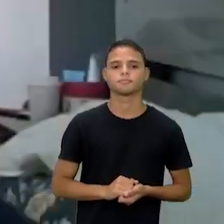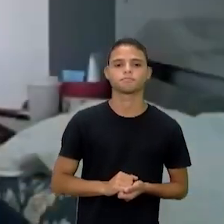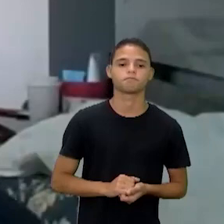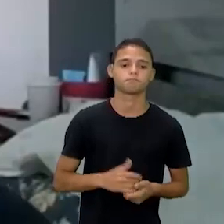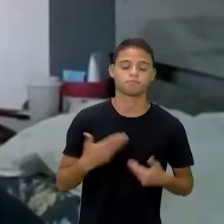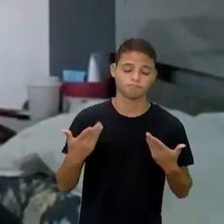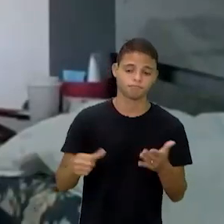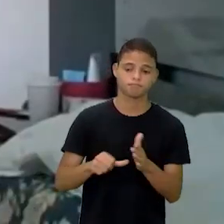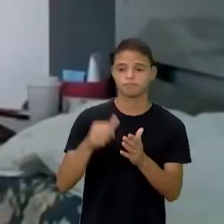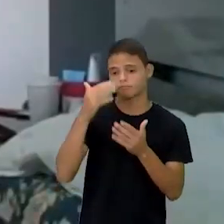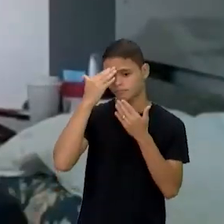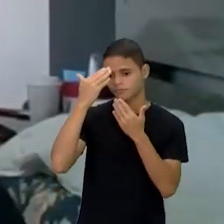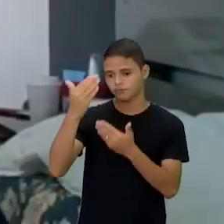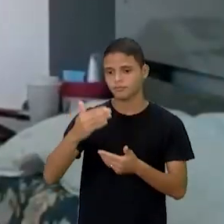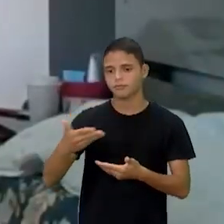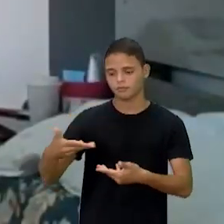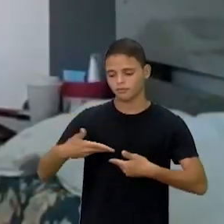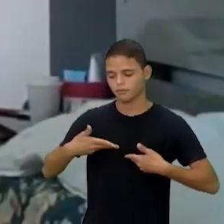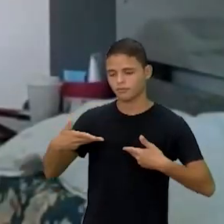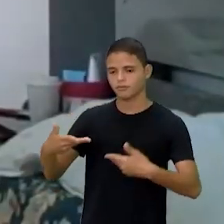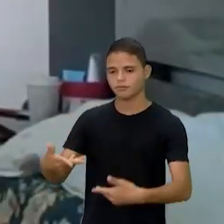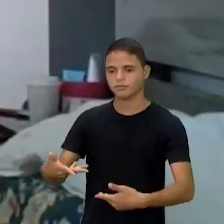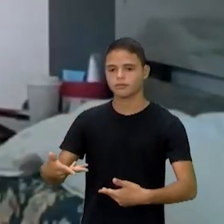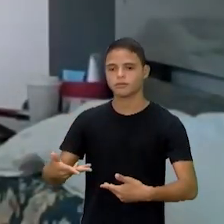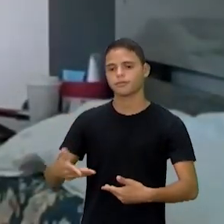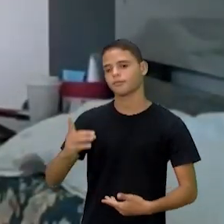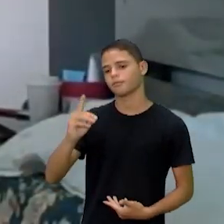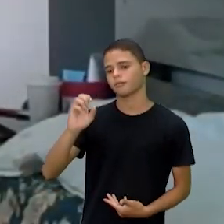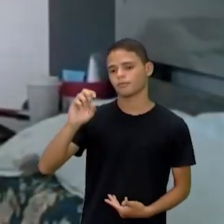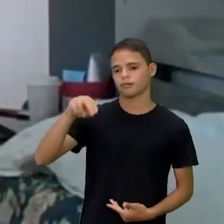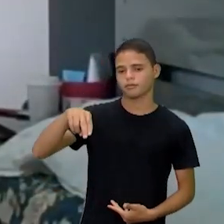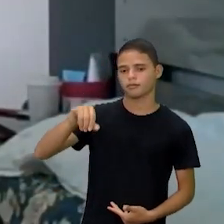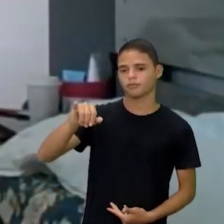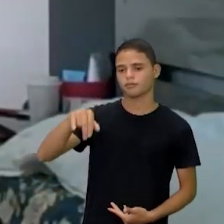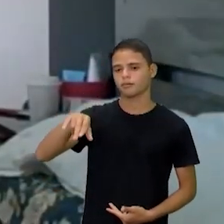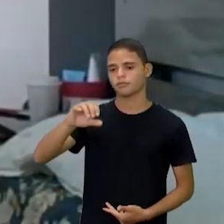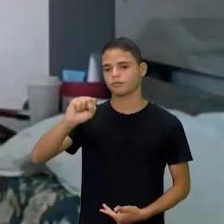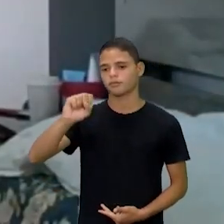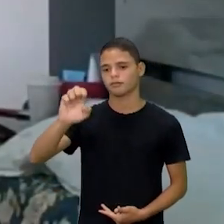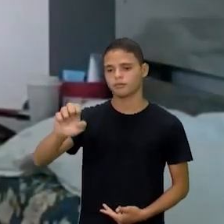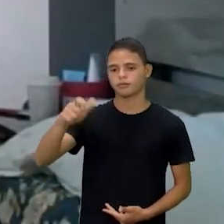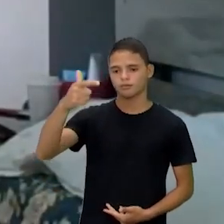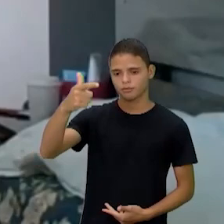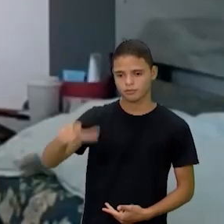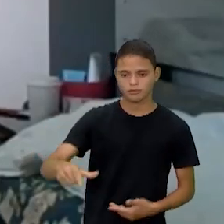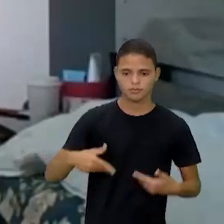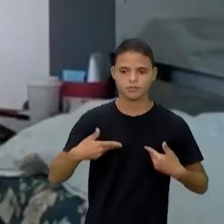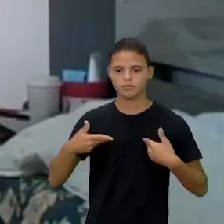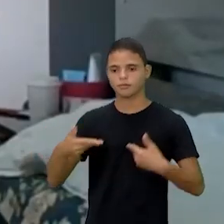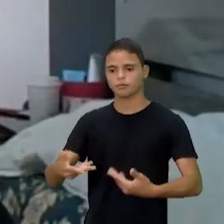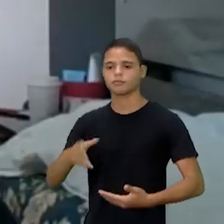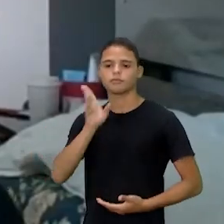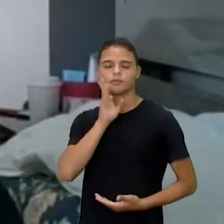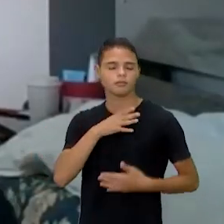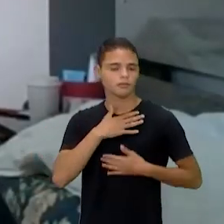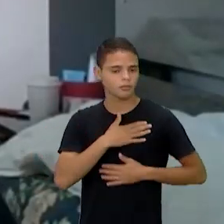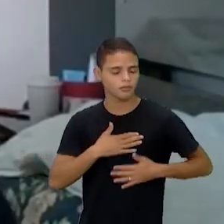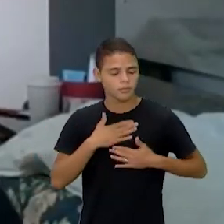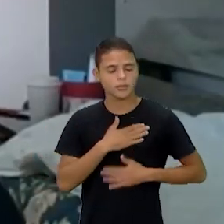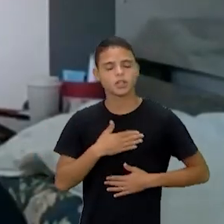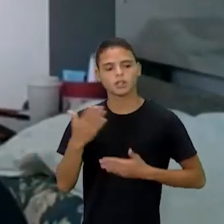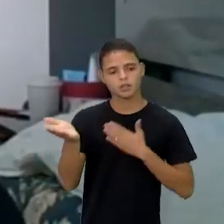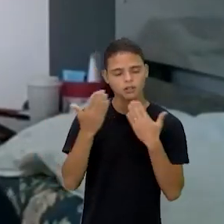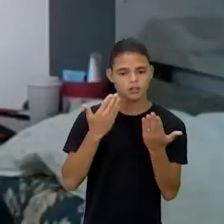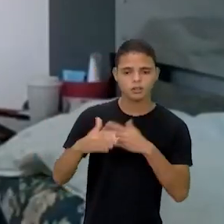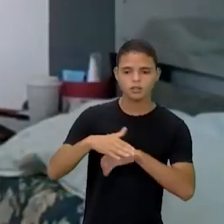Então, primeiro, muito obrigado aí pelo convite, né? Obrigado, Denise, por mais uma vez me convidar. Foi muito bacana falar aqui, é sempre bom,